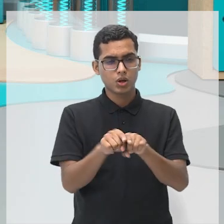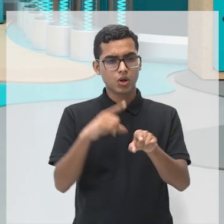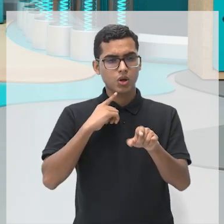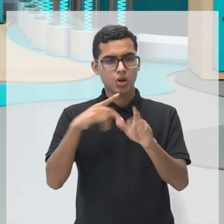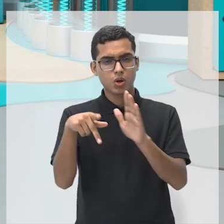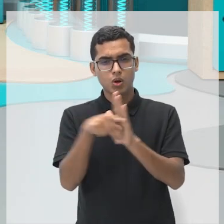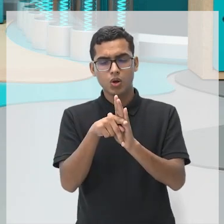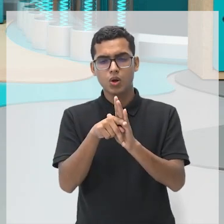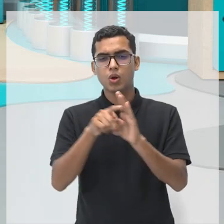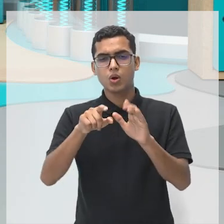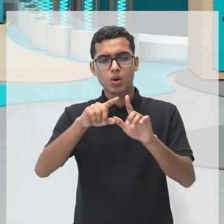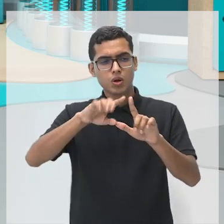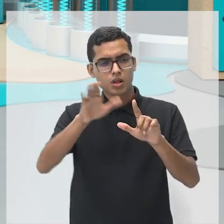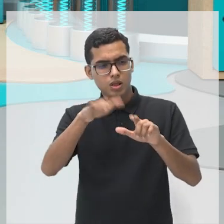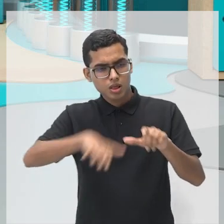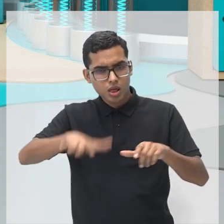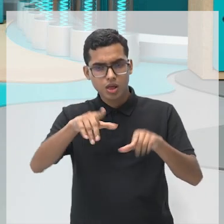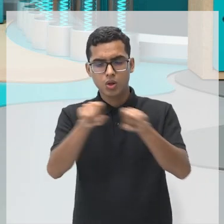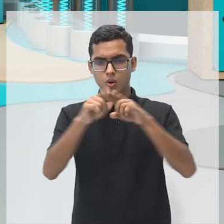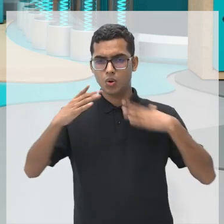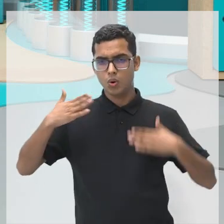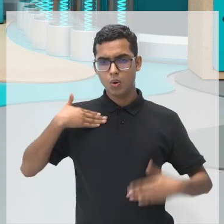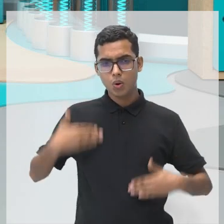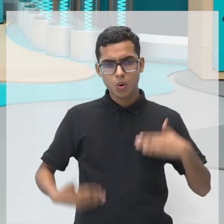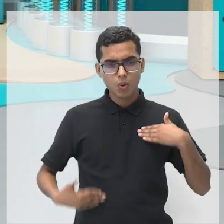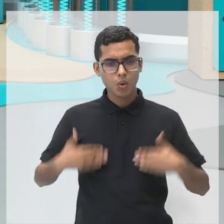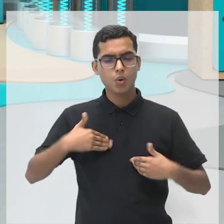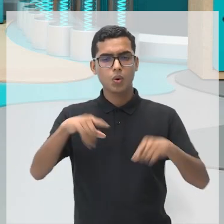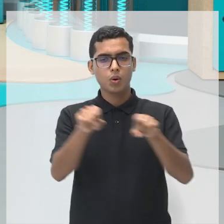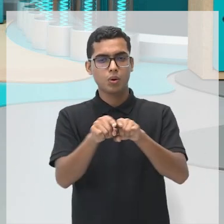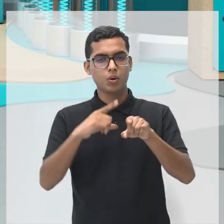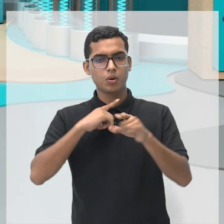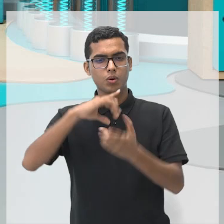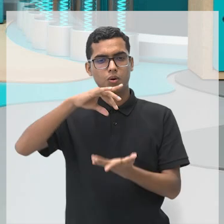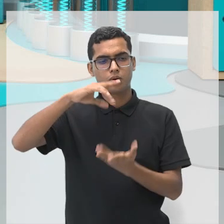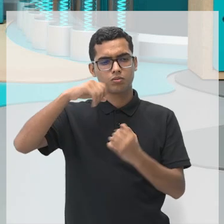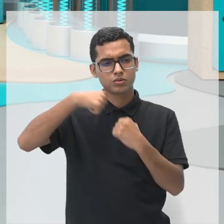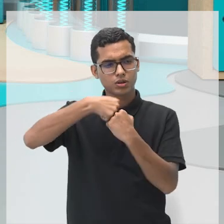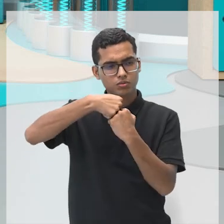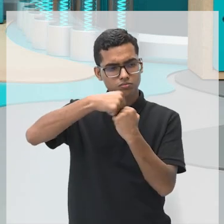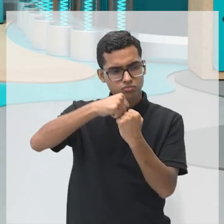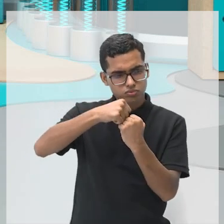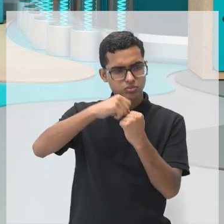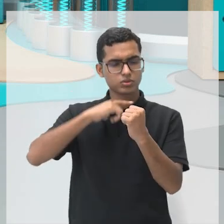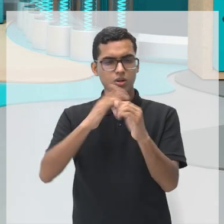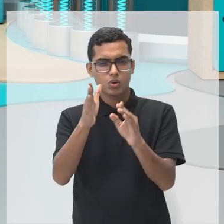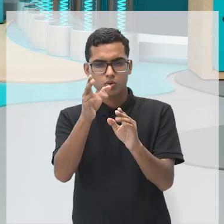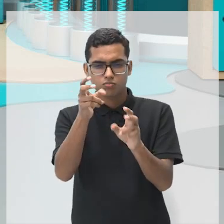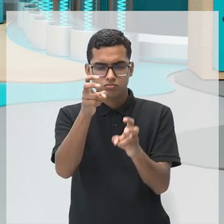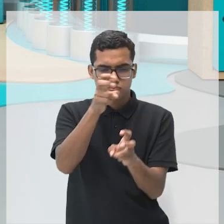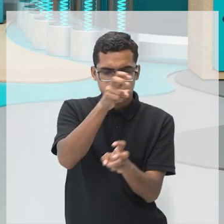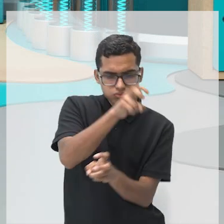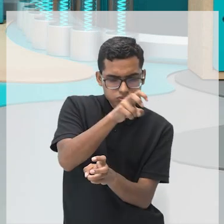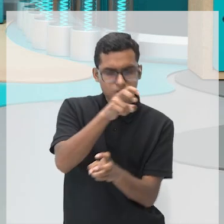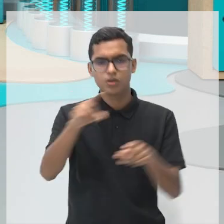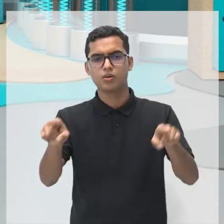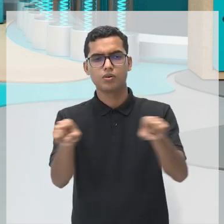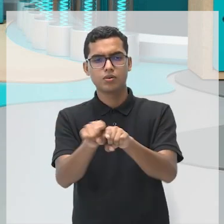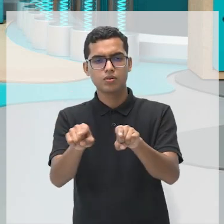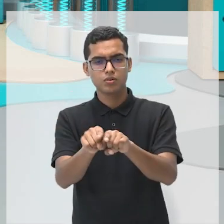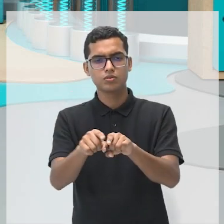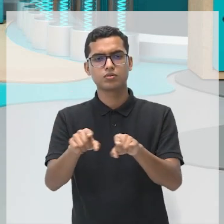curvaturas fisiológicas, né? A lordose e a cifose, a gente vai já saber quais são. Assim como desvios no